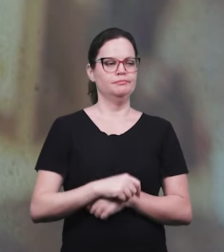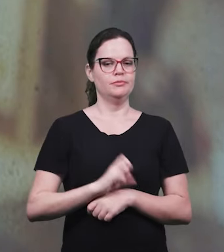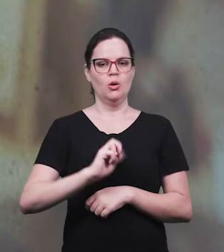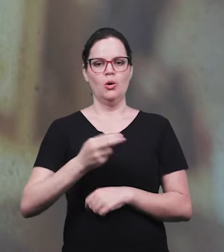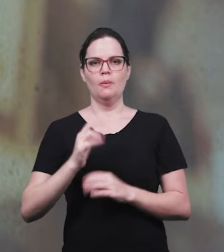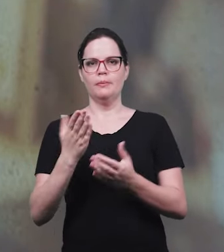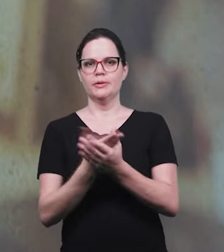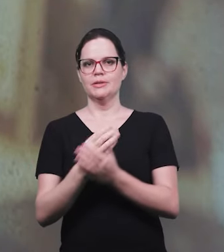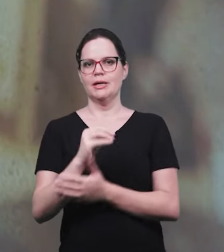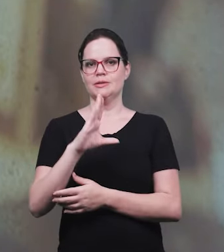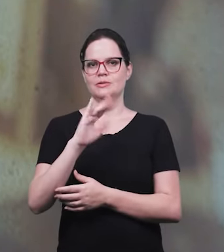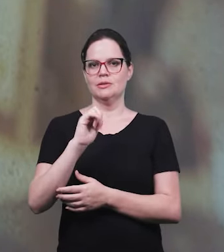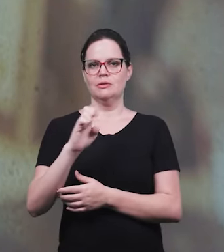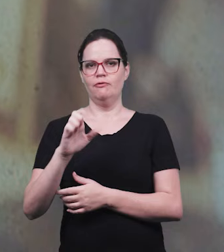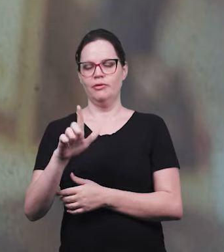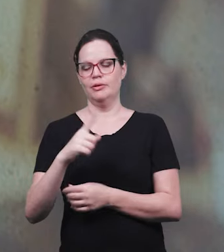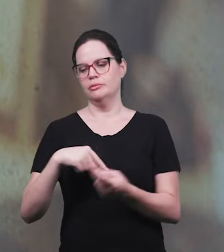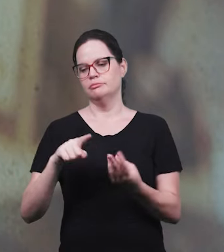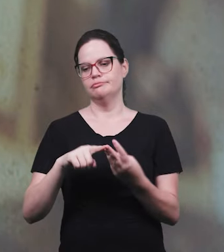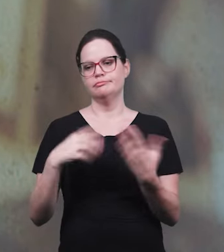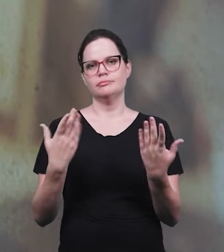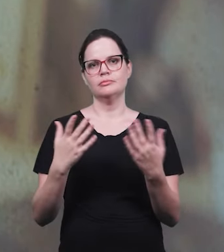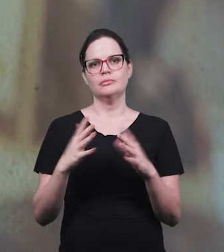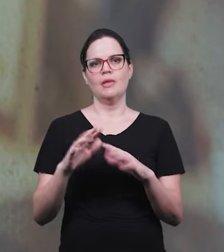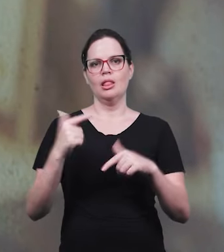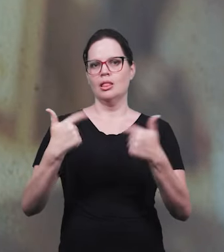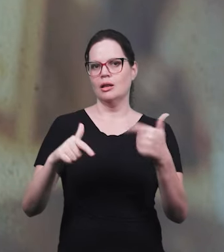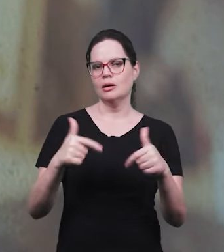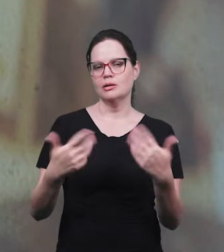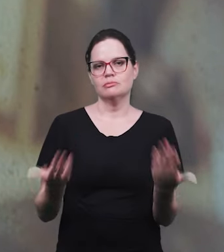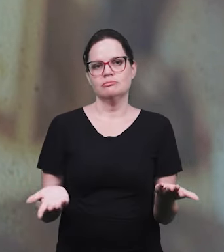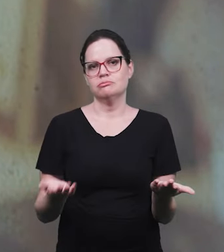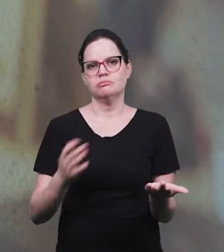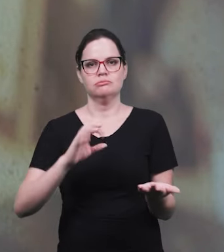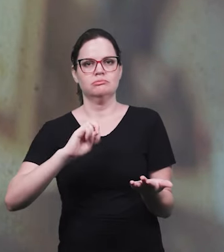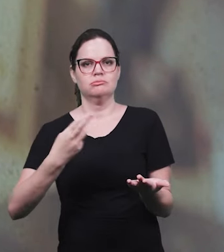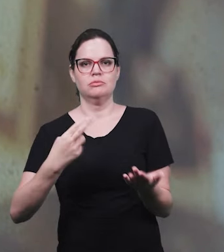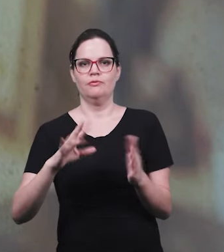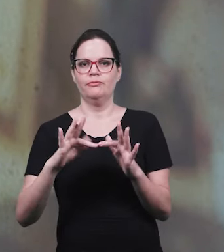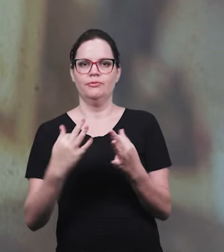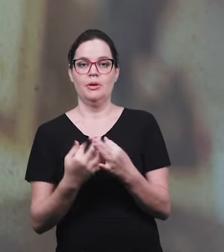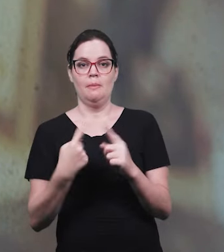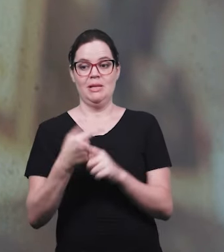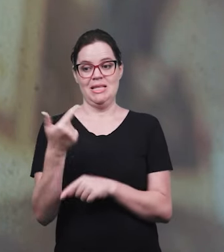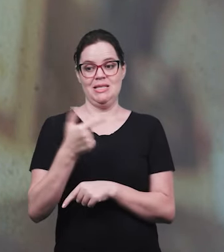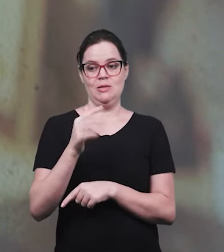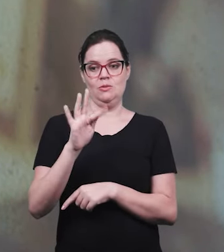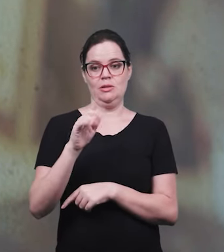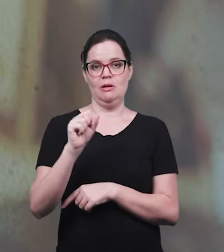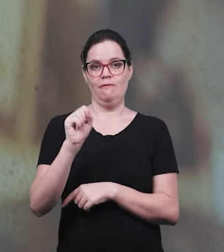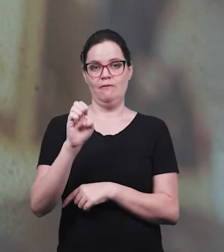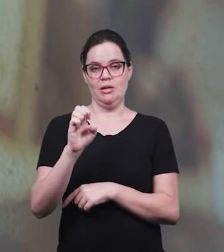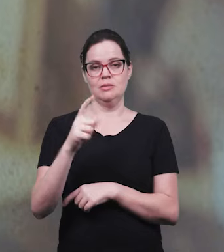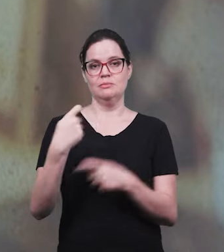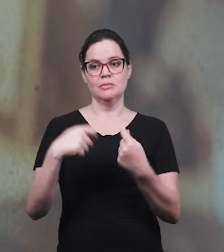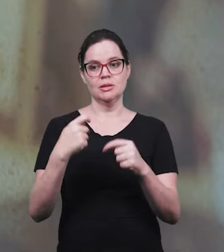processo civil, uma segunda fase sobre trabalhista. Então é importante que a segunda fase ela vai ser direcionada. Então